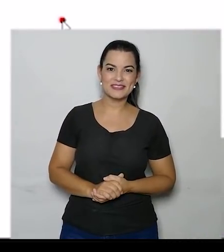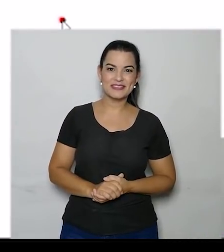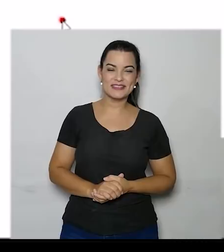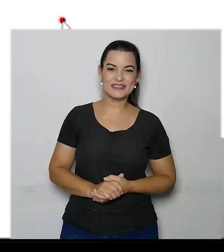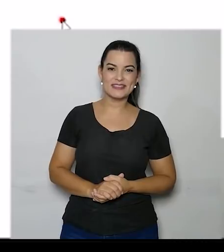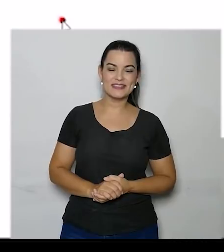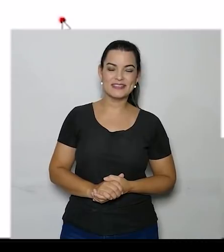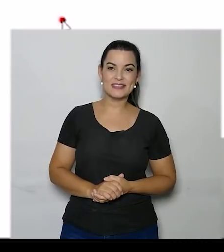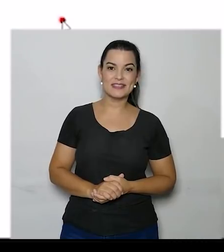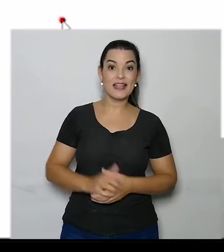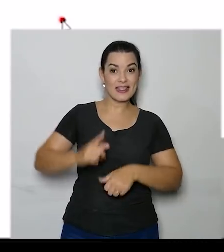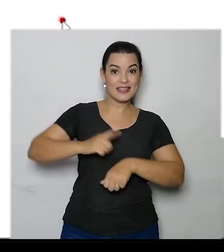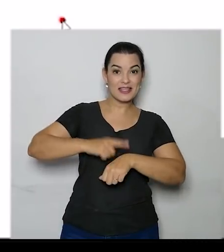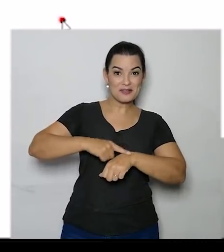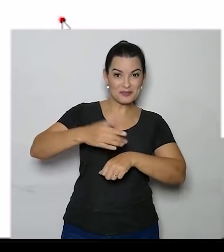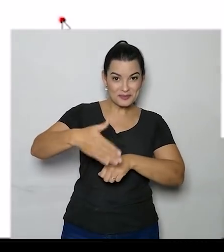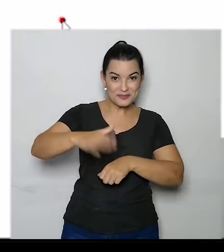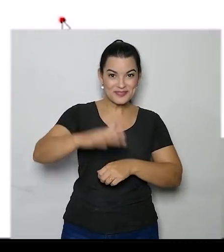Tempo para vocês.